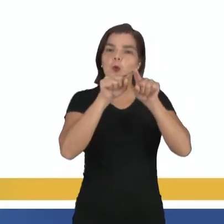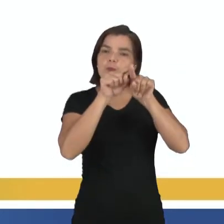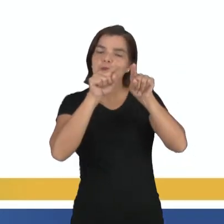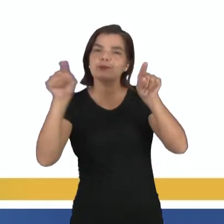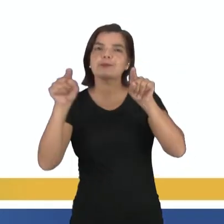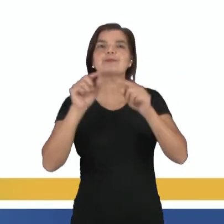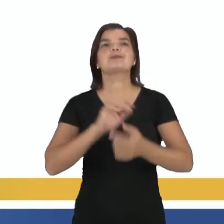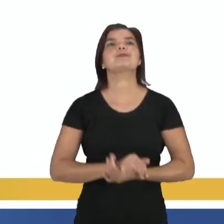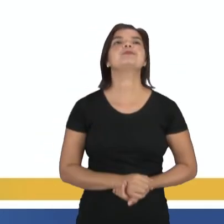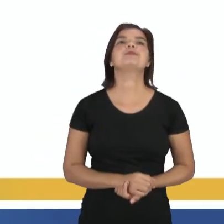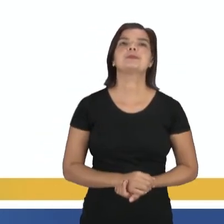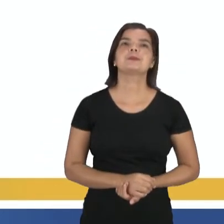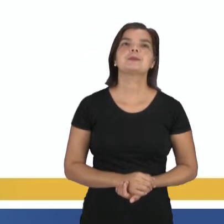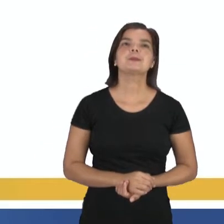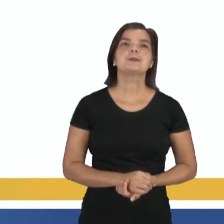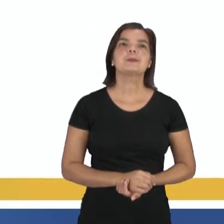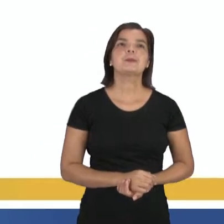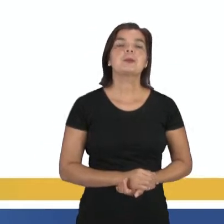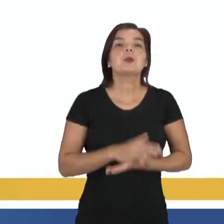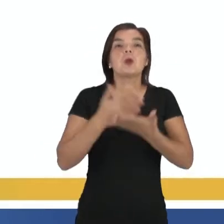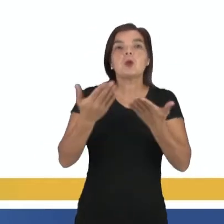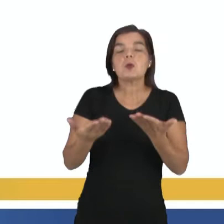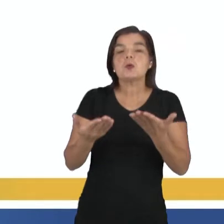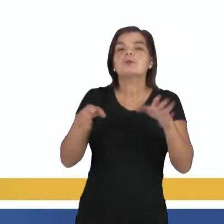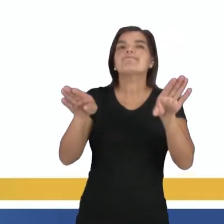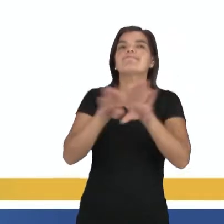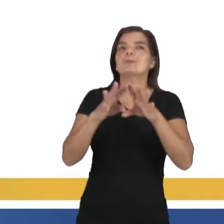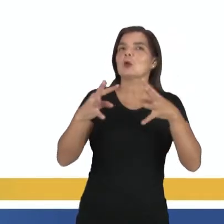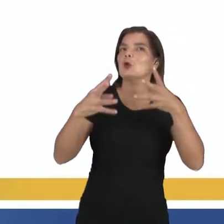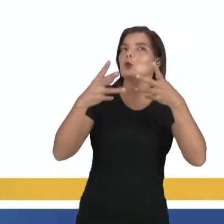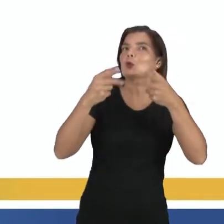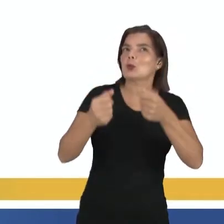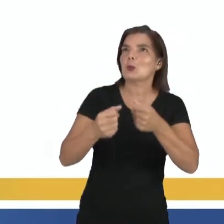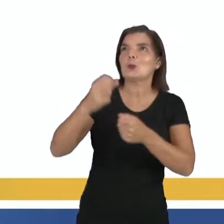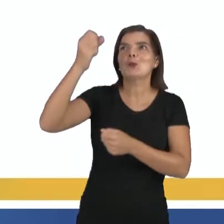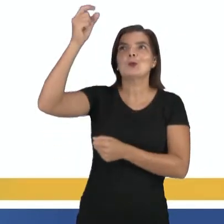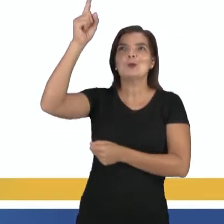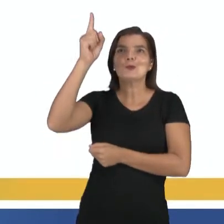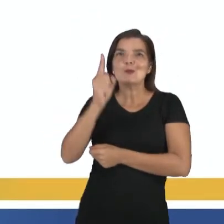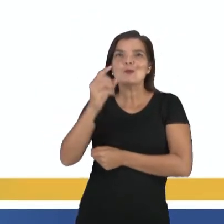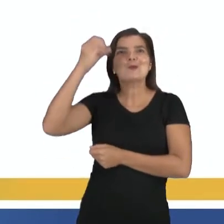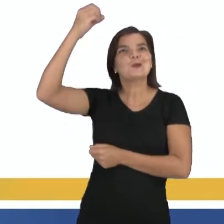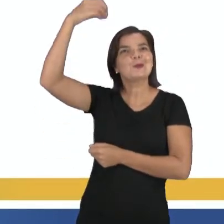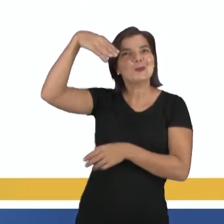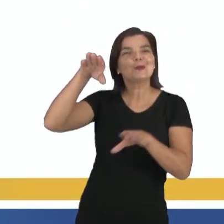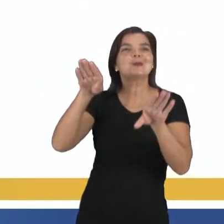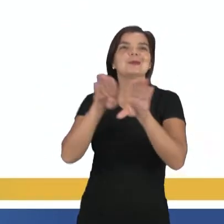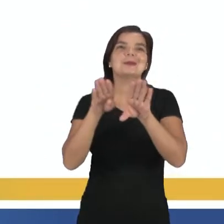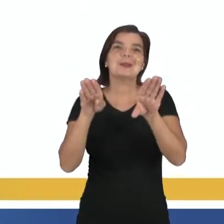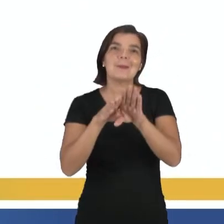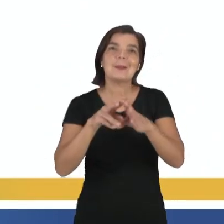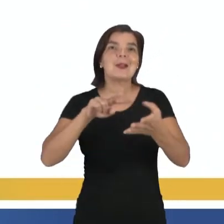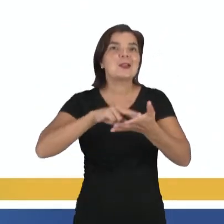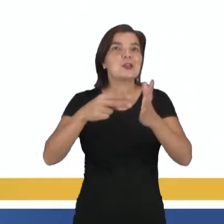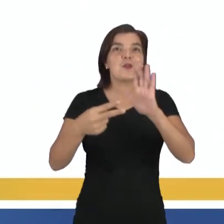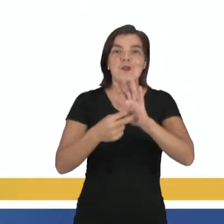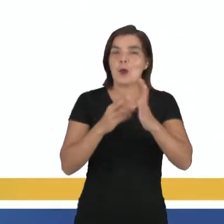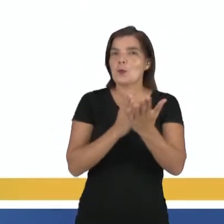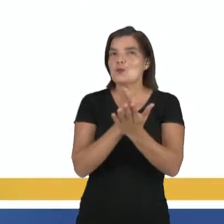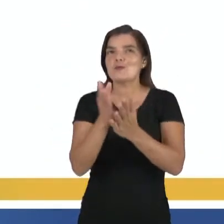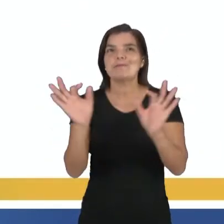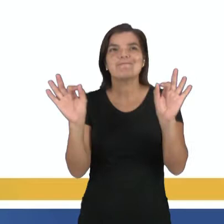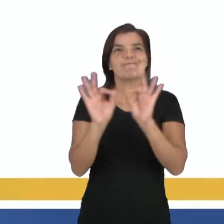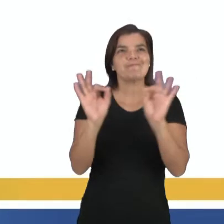óptico. Desculpa. E o último aí que diz que todo raio de luz que incide sobre o centro óptico não sofre